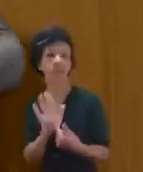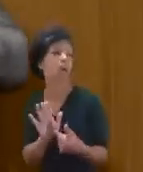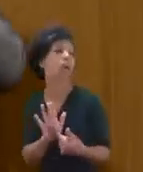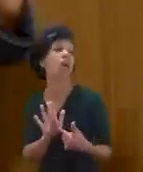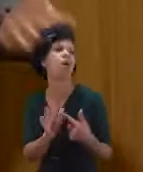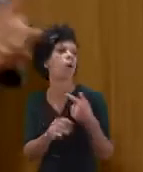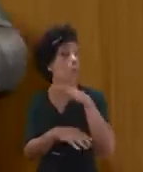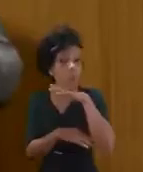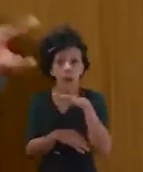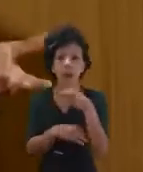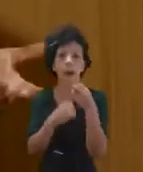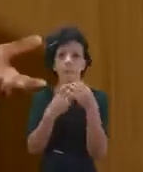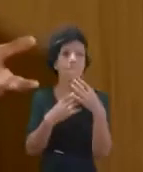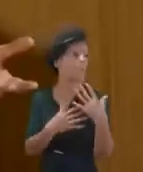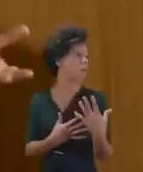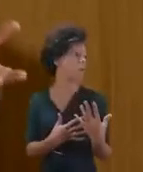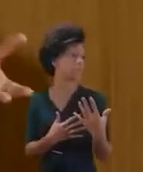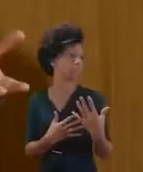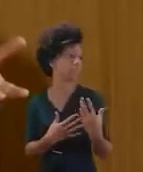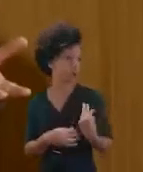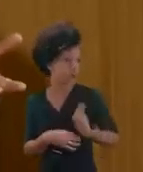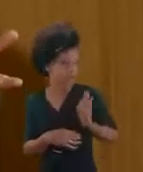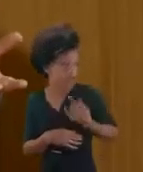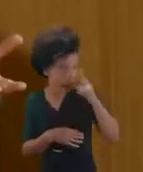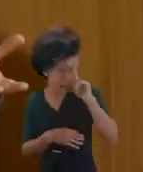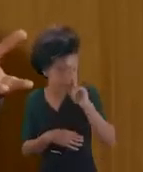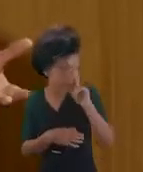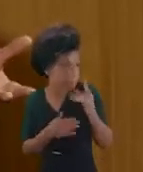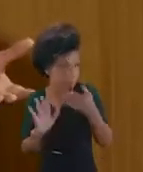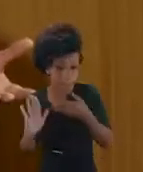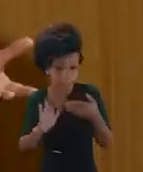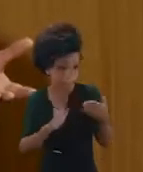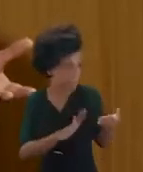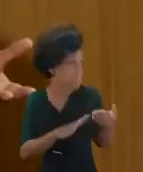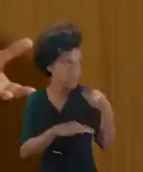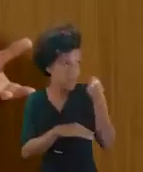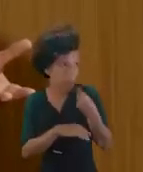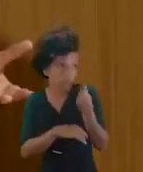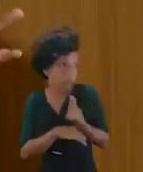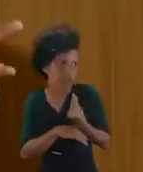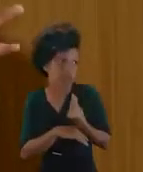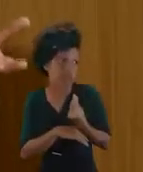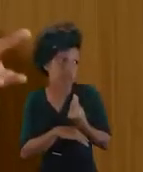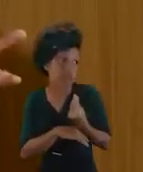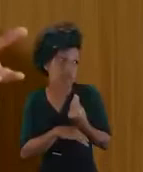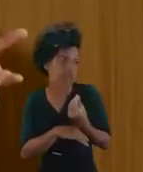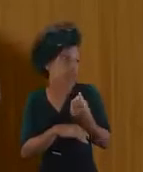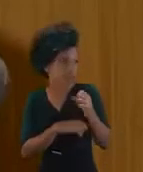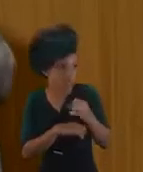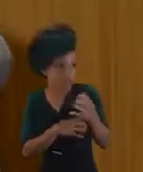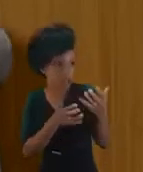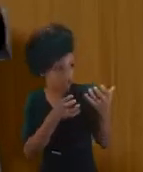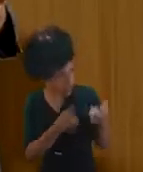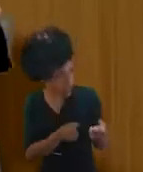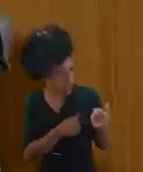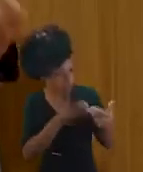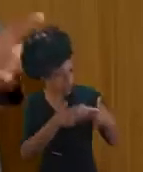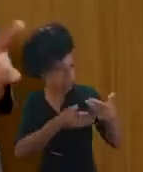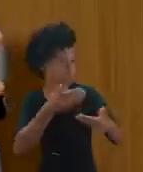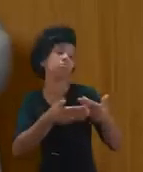vai te trazer uma coisa ruim ou boa a vida é riscos cara a vida é risco e a gente sente quiser dizer